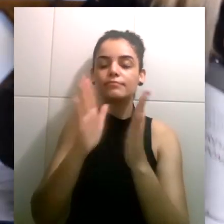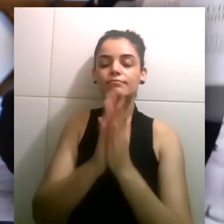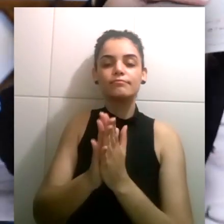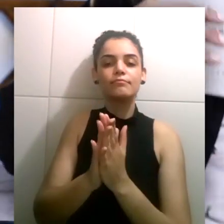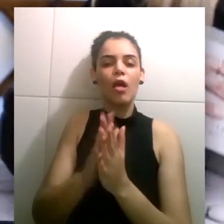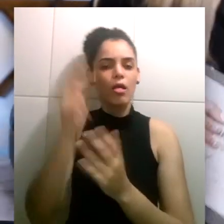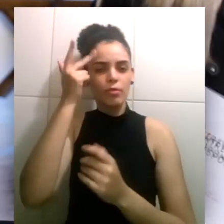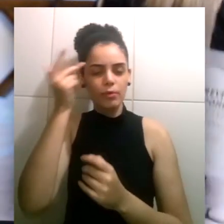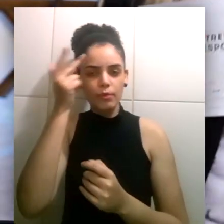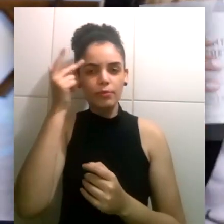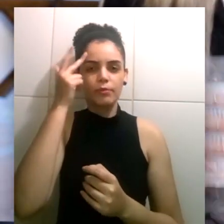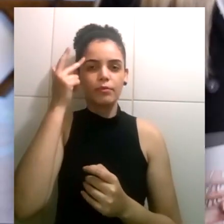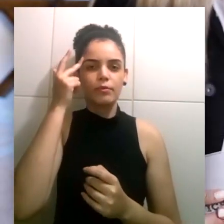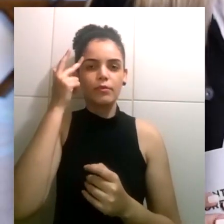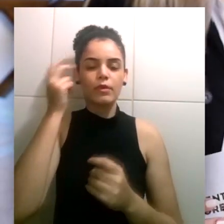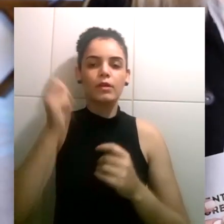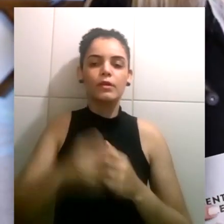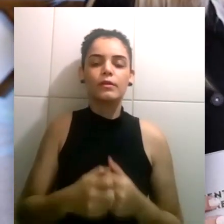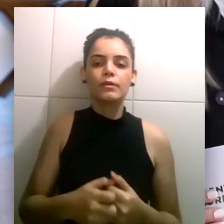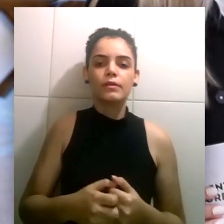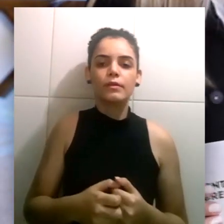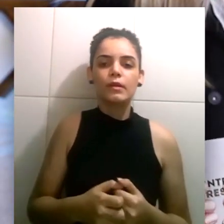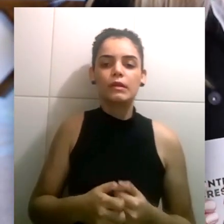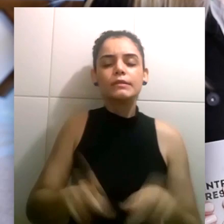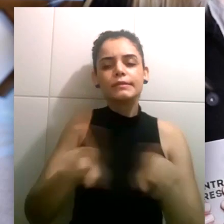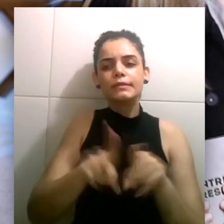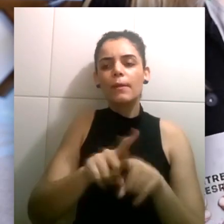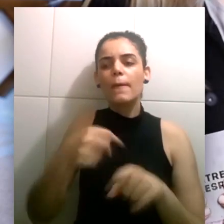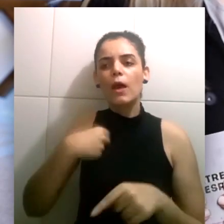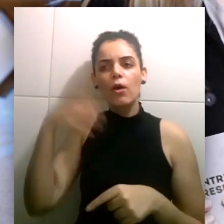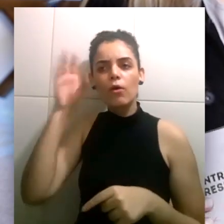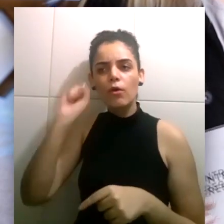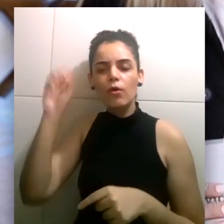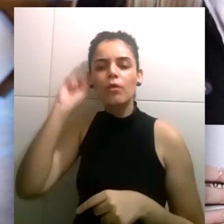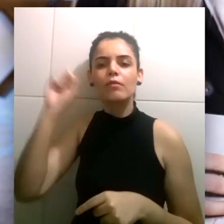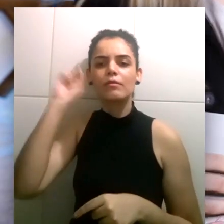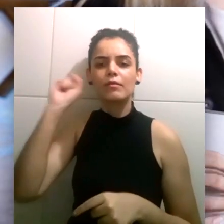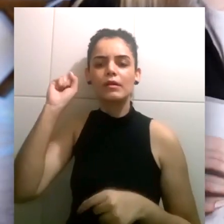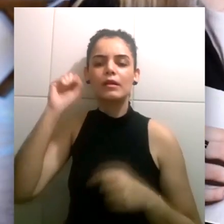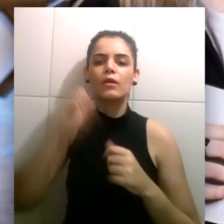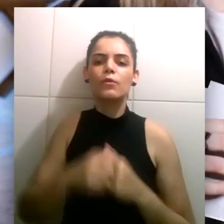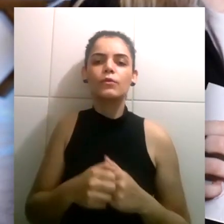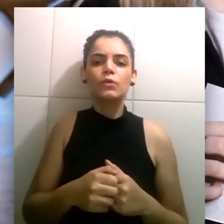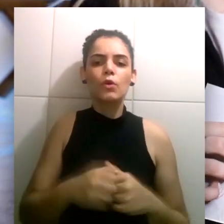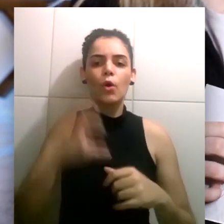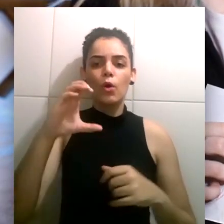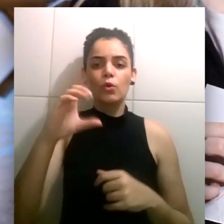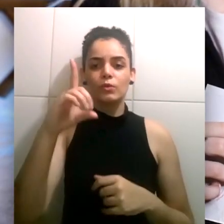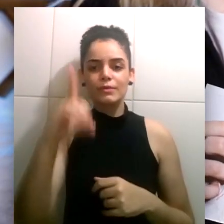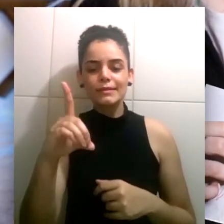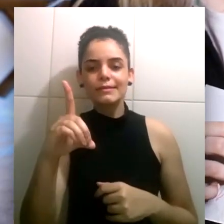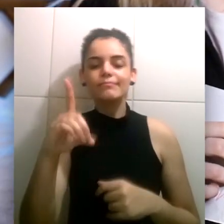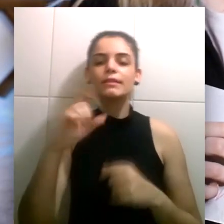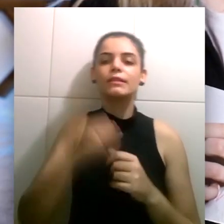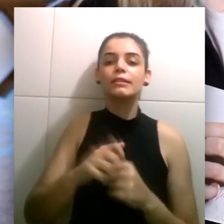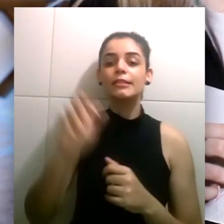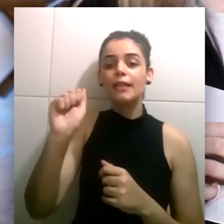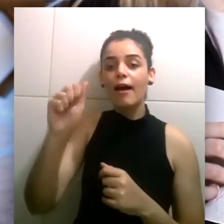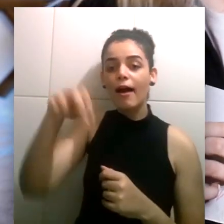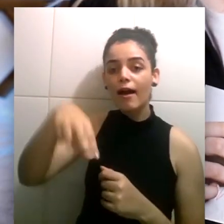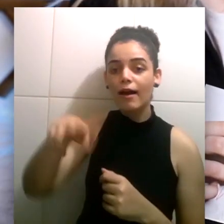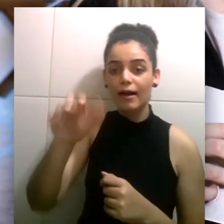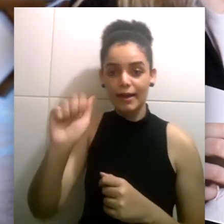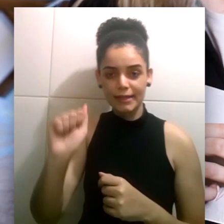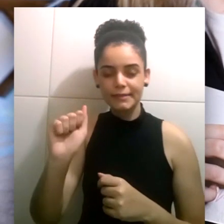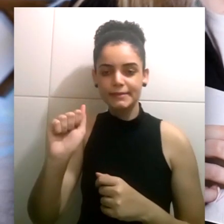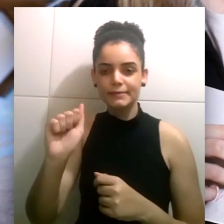no espontâneo ali. Sim, no espontâneo. Daí, tipo, também ouvi alguns CDs do Diante do Trono da Ana. Todo mundo